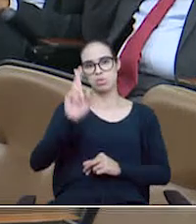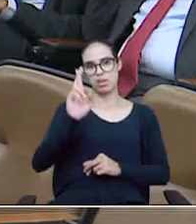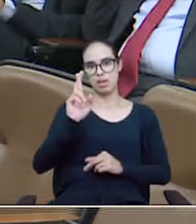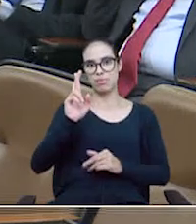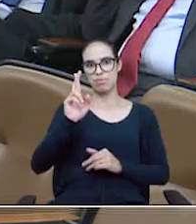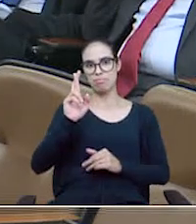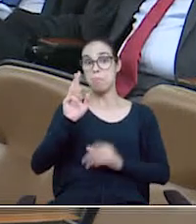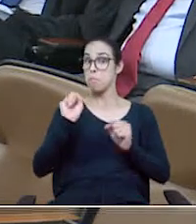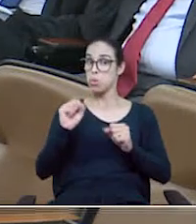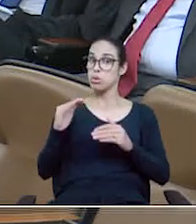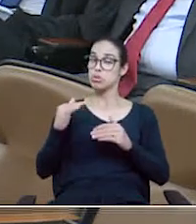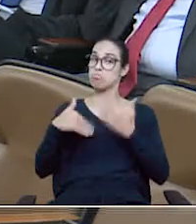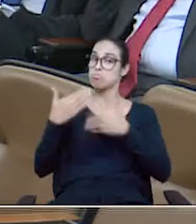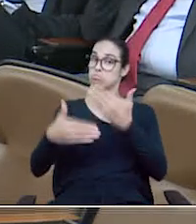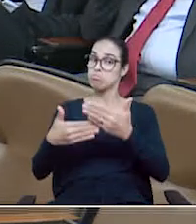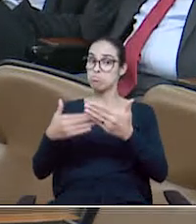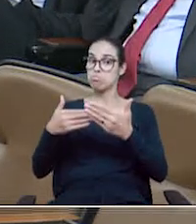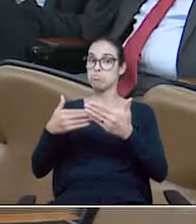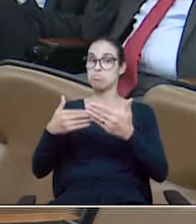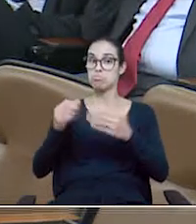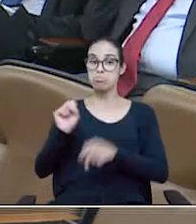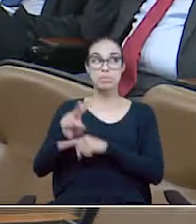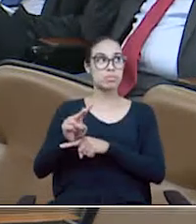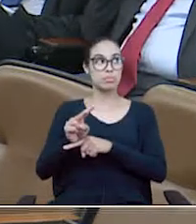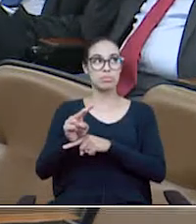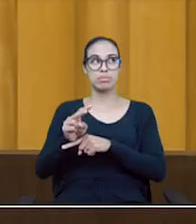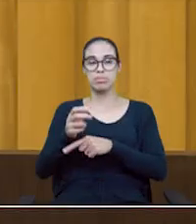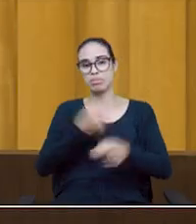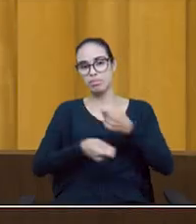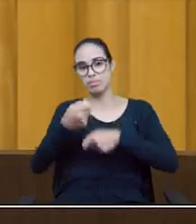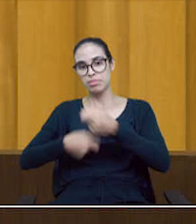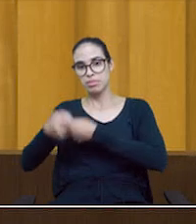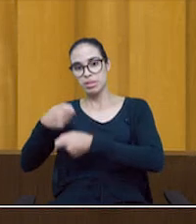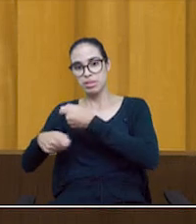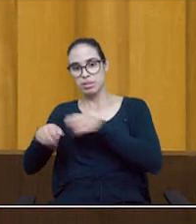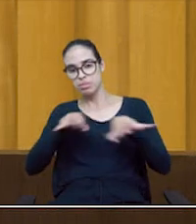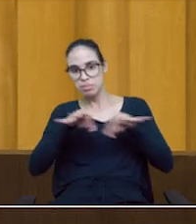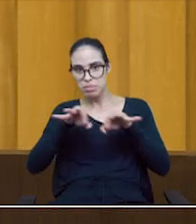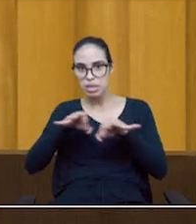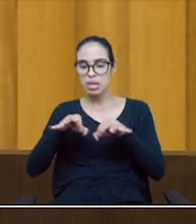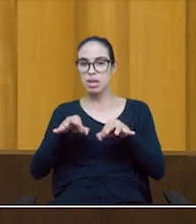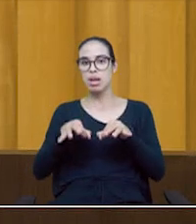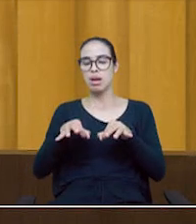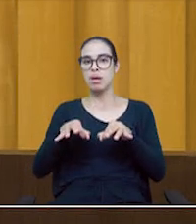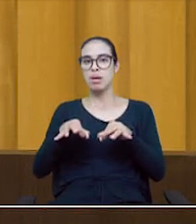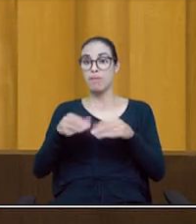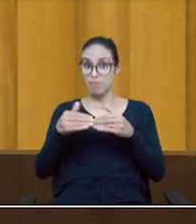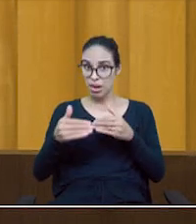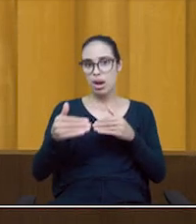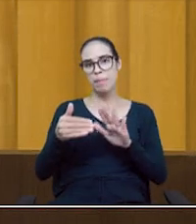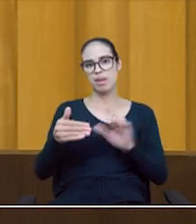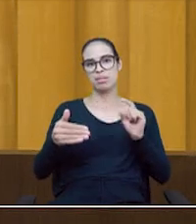futuro próximo, a incumbência de administrar, de gerir a coisa pública, saem daqui fortalecidos, enriquecidos